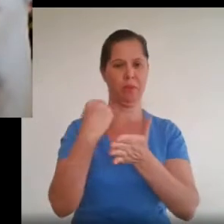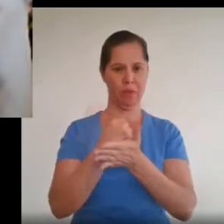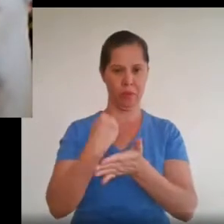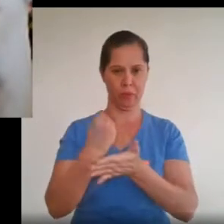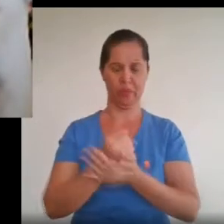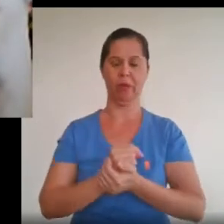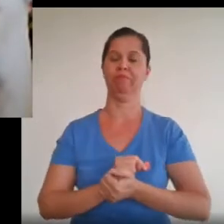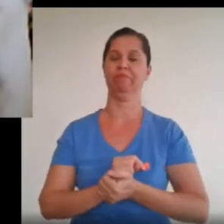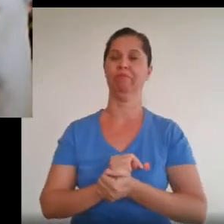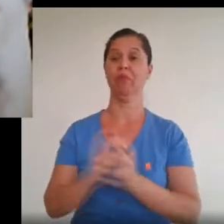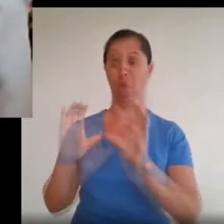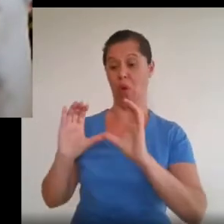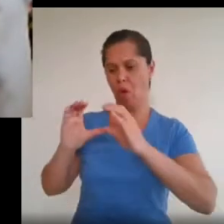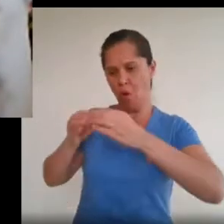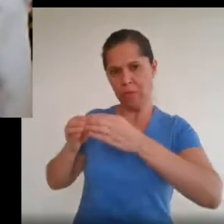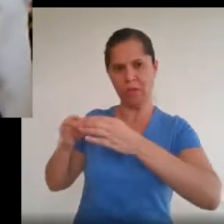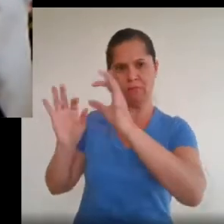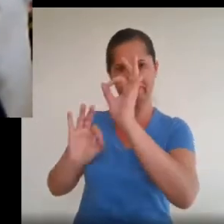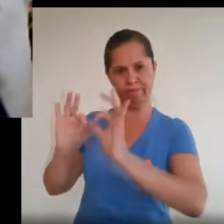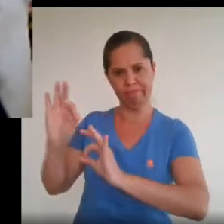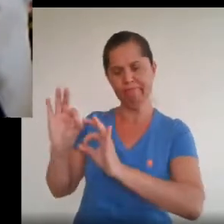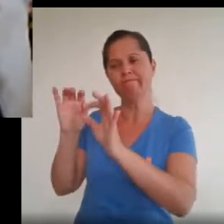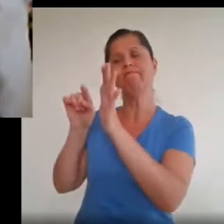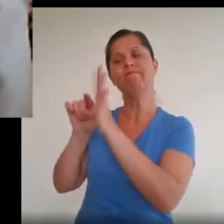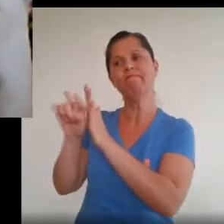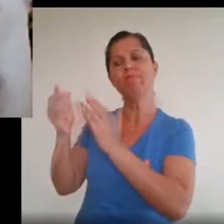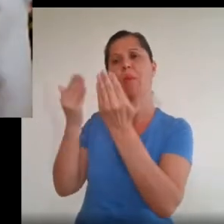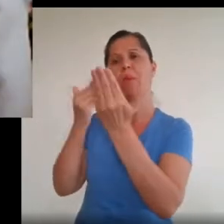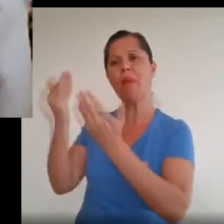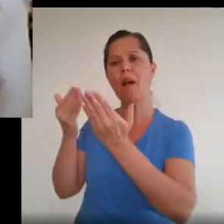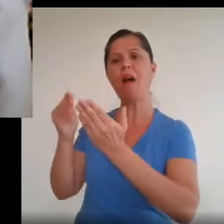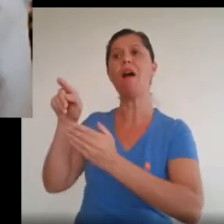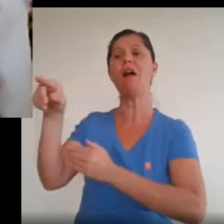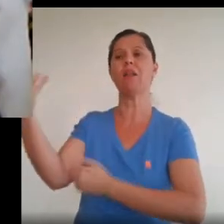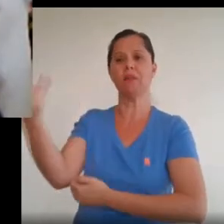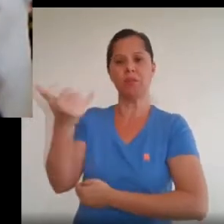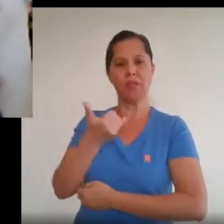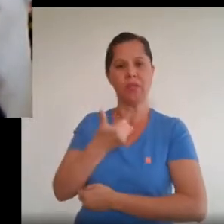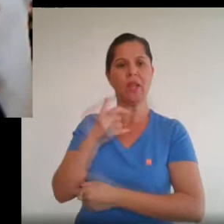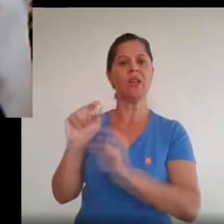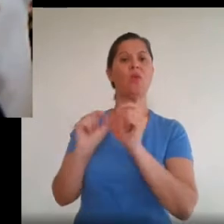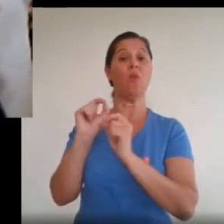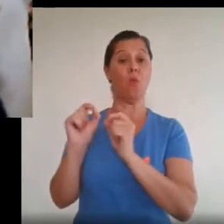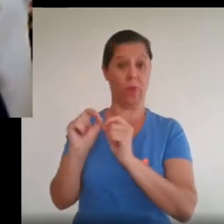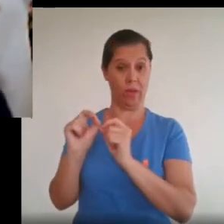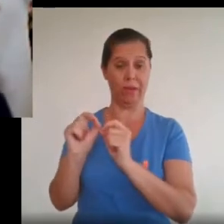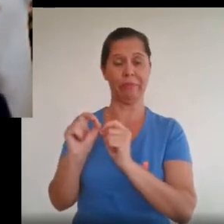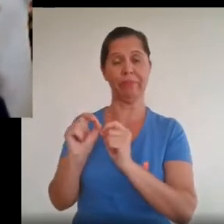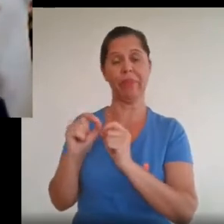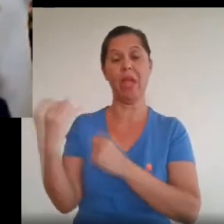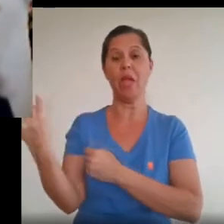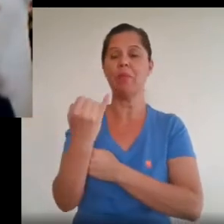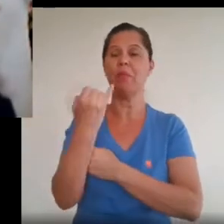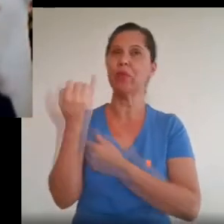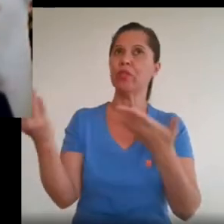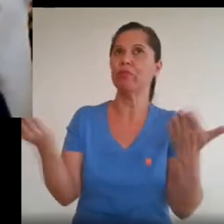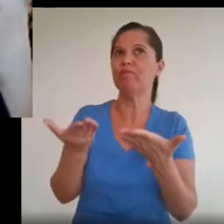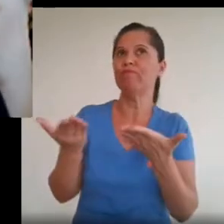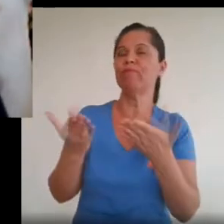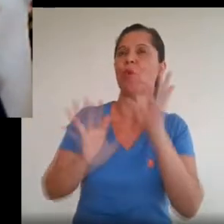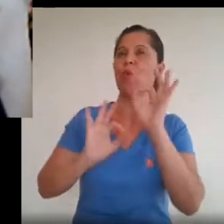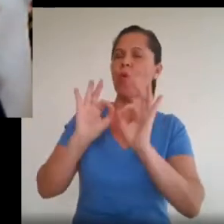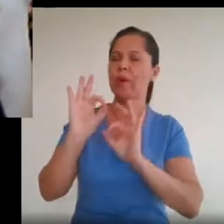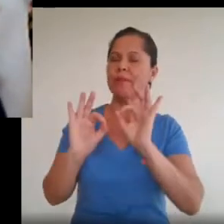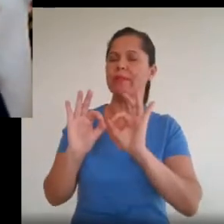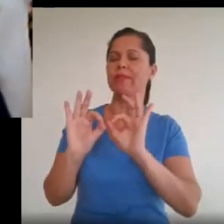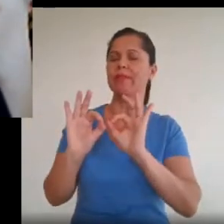Ao conversar com a comissão organizadora, elas disseram que que nas discussões de pensar essa fala na